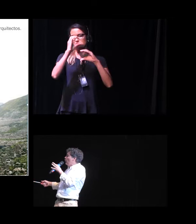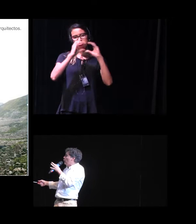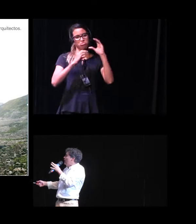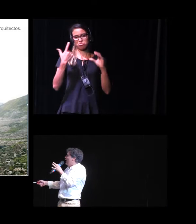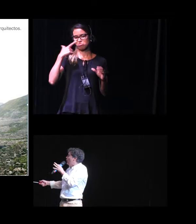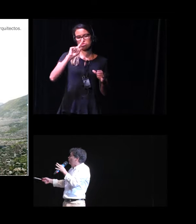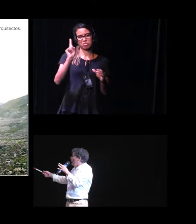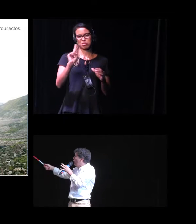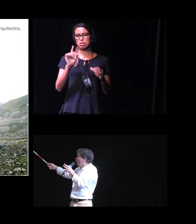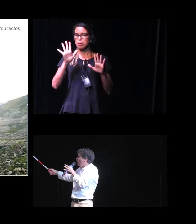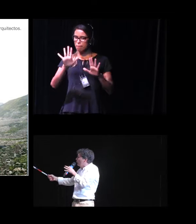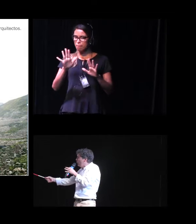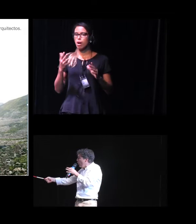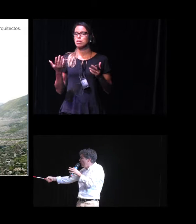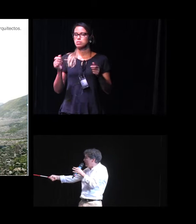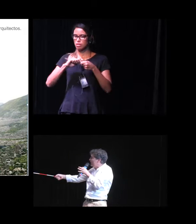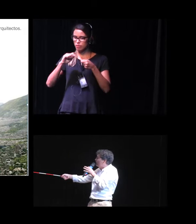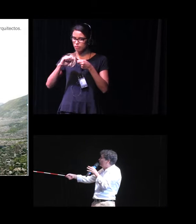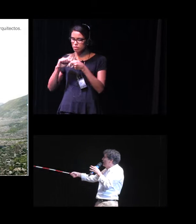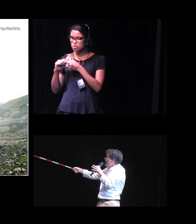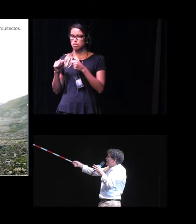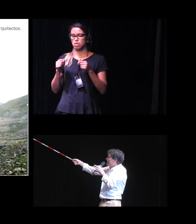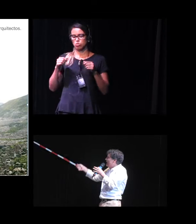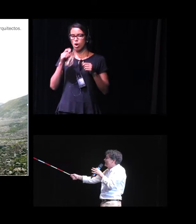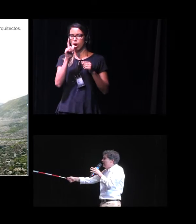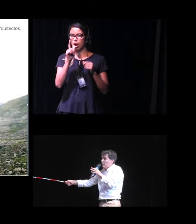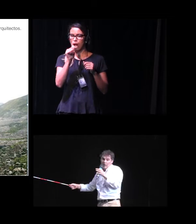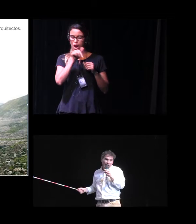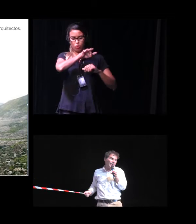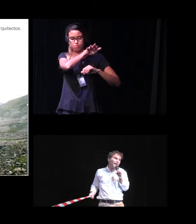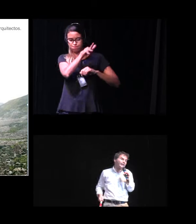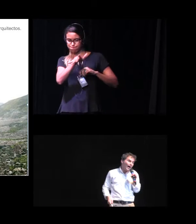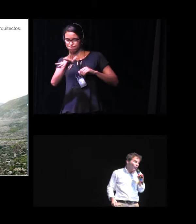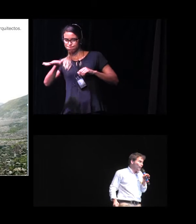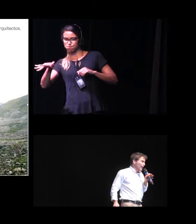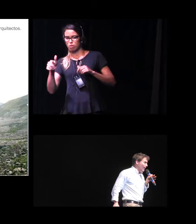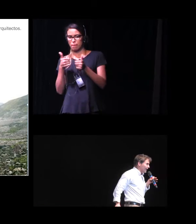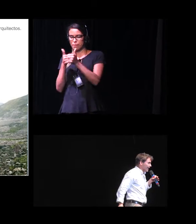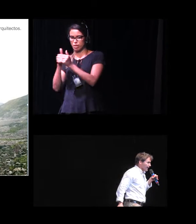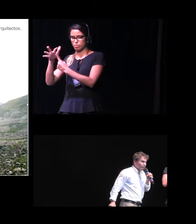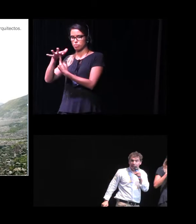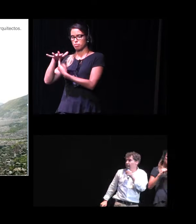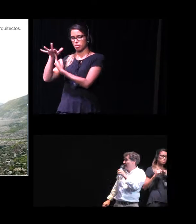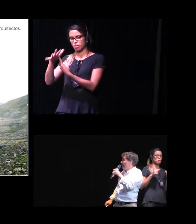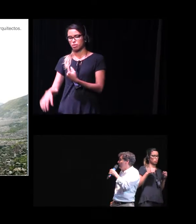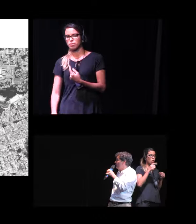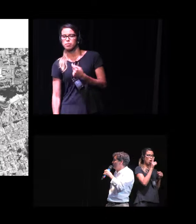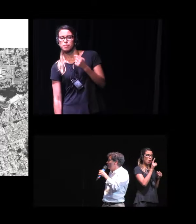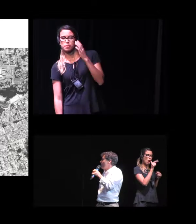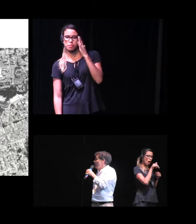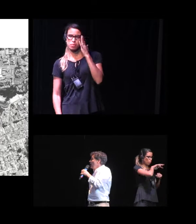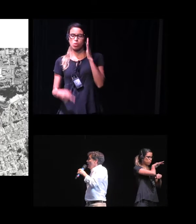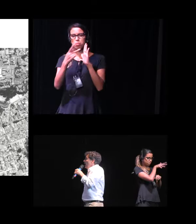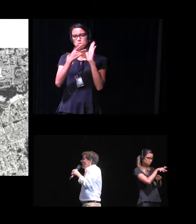Eu não ganhei esse concurso, mas está sendo feito o primeiro trecho do Parque do Rio.